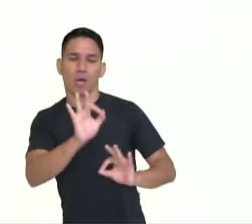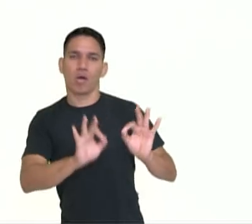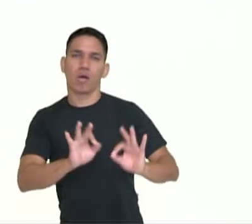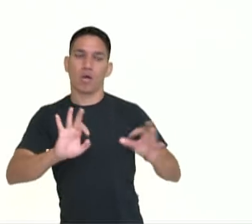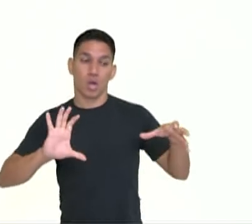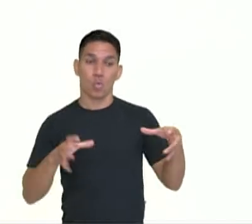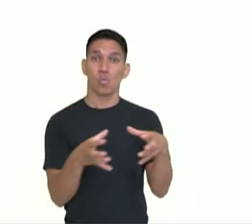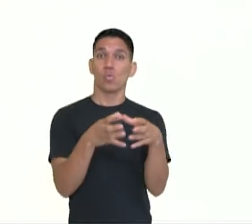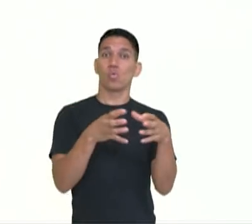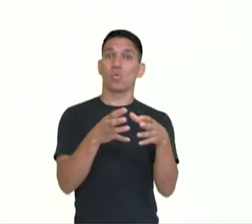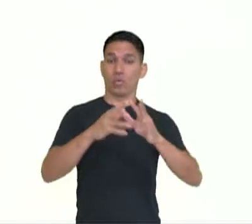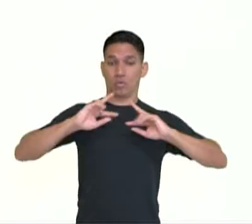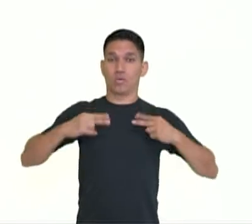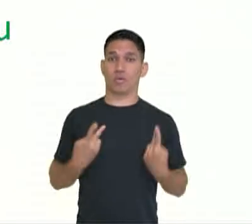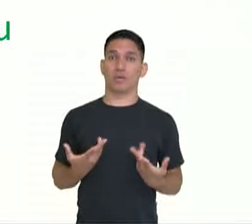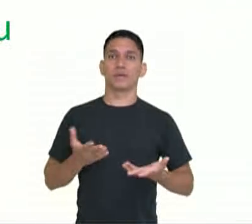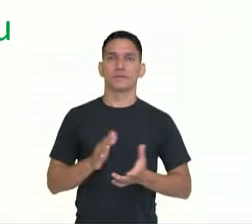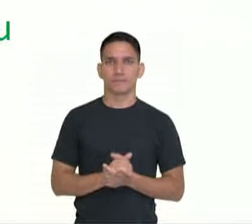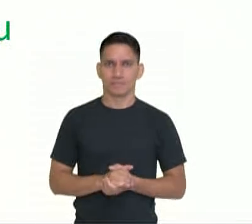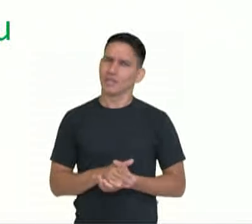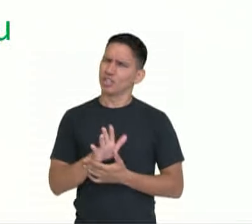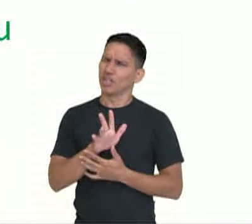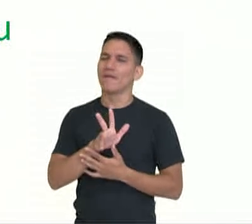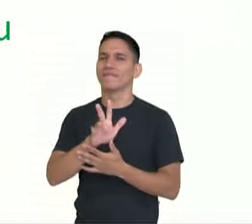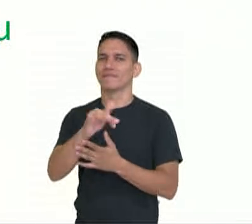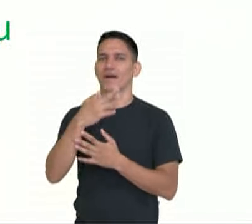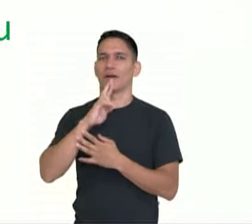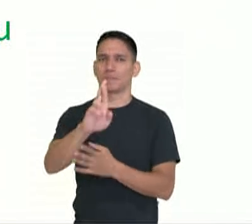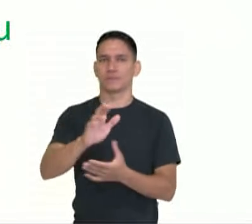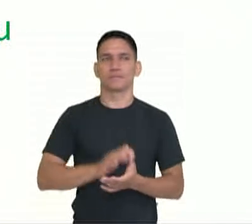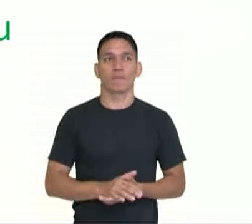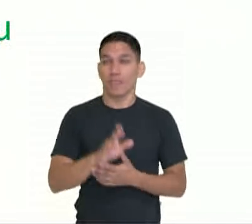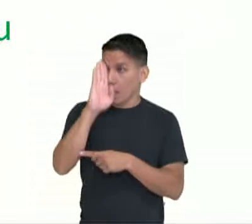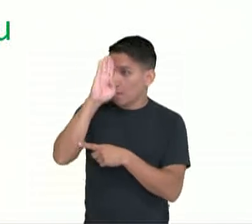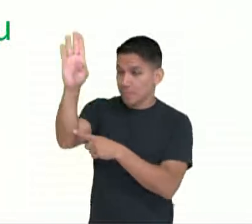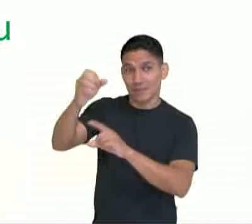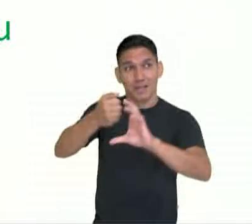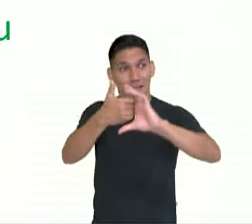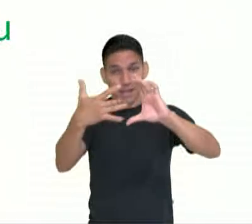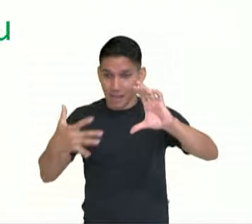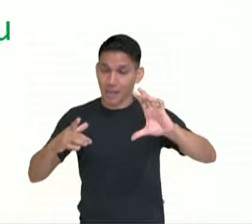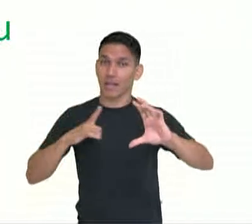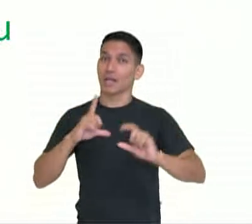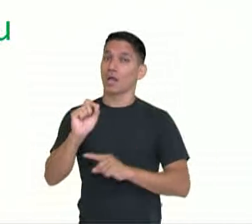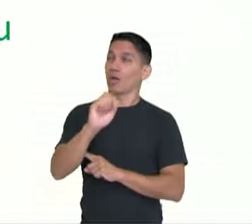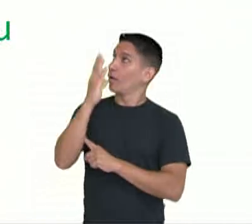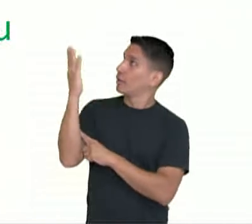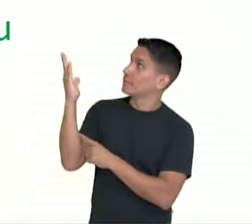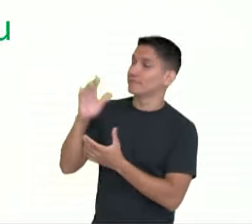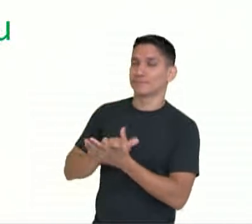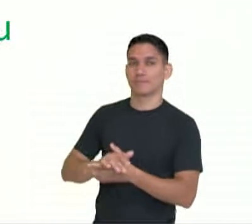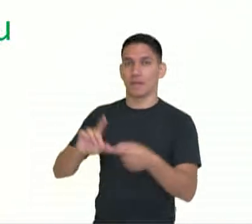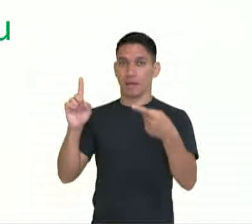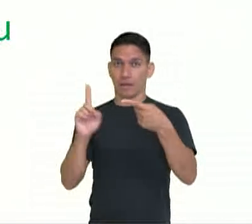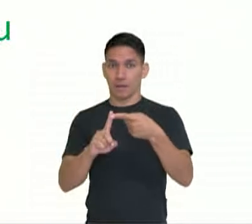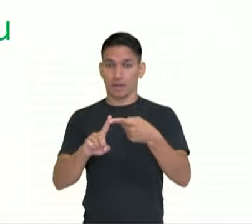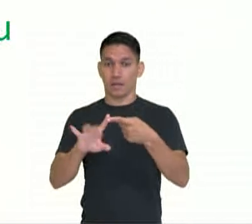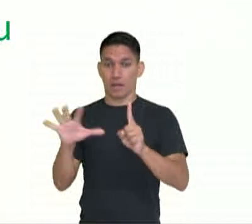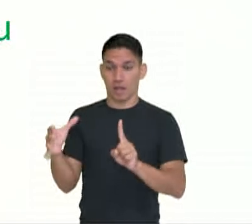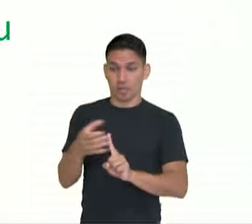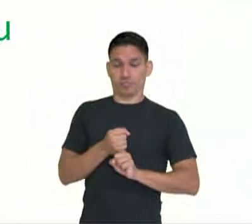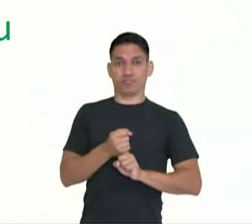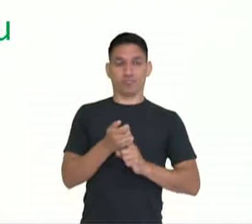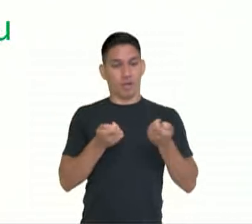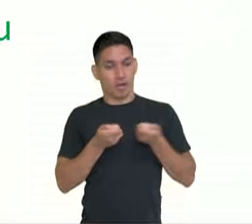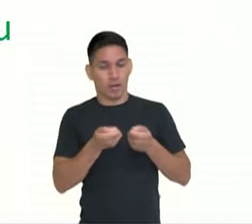para a humanidade? Já vamos respondendo aí para vocês que, entre as principais características, destaca-se o domínio da